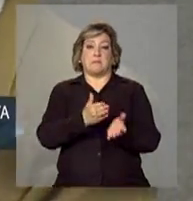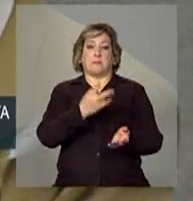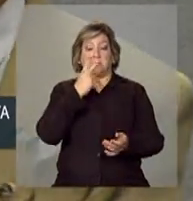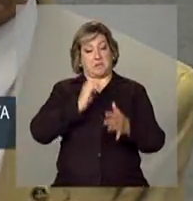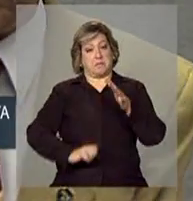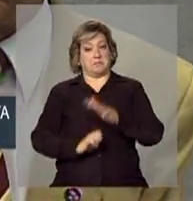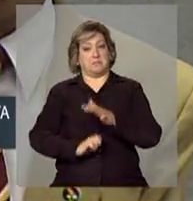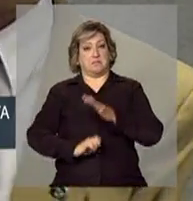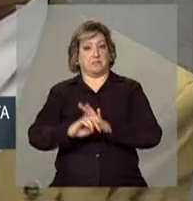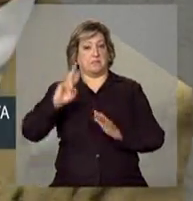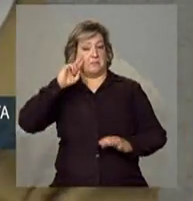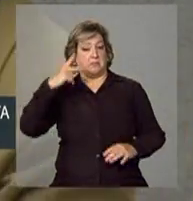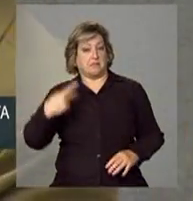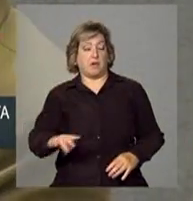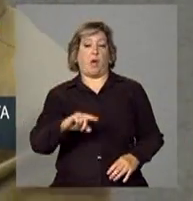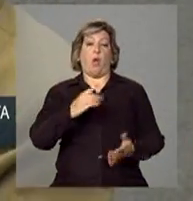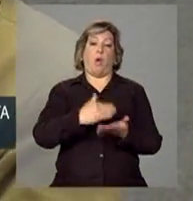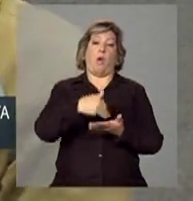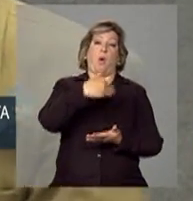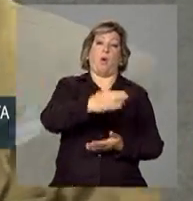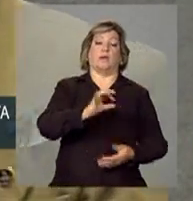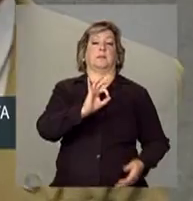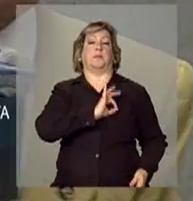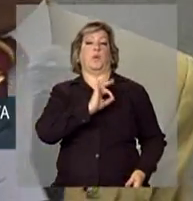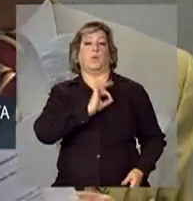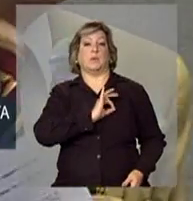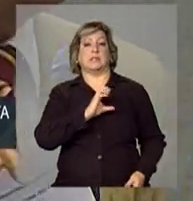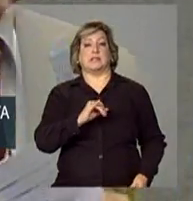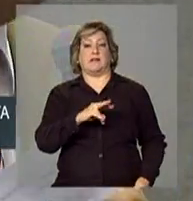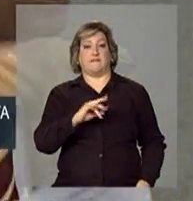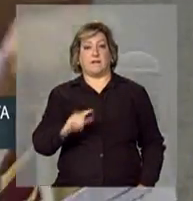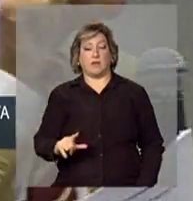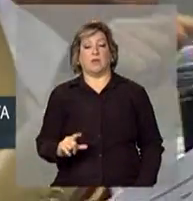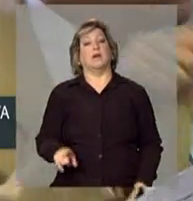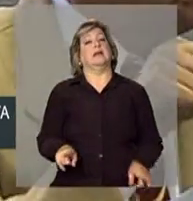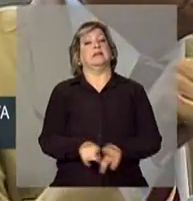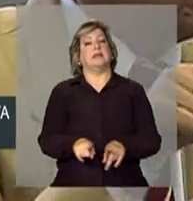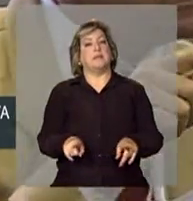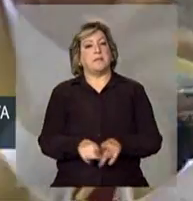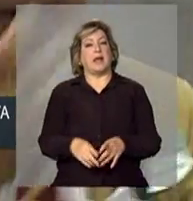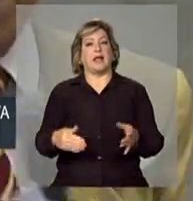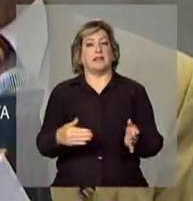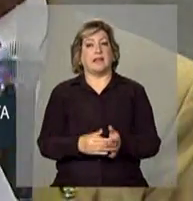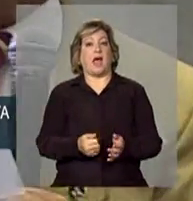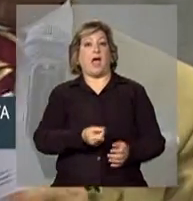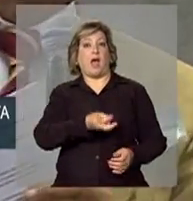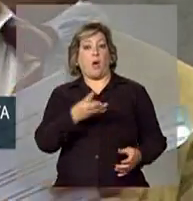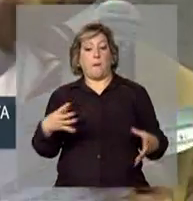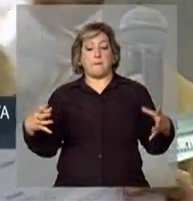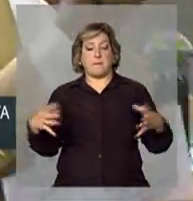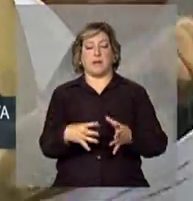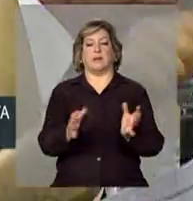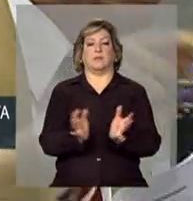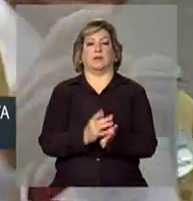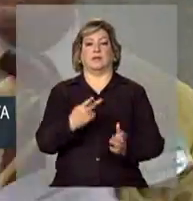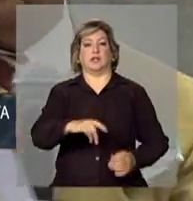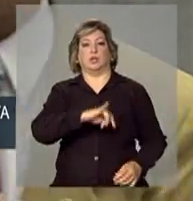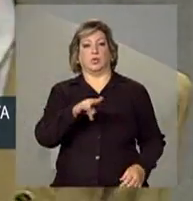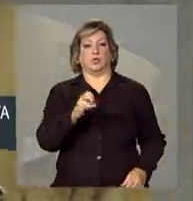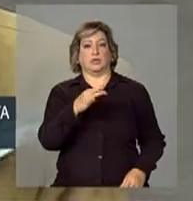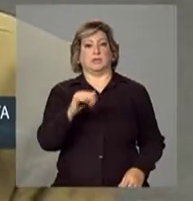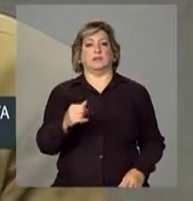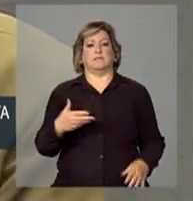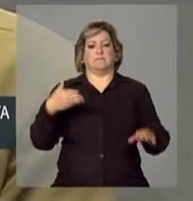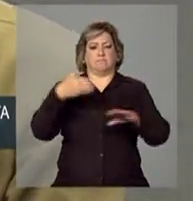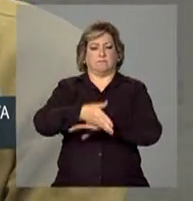mesmo, outra parte é Polícia Civil, e até alguns membros da Justiça participaram com prazer